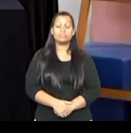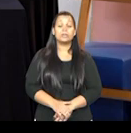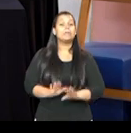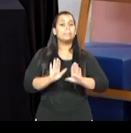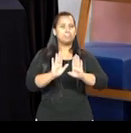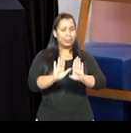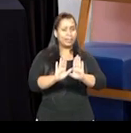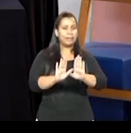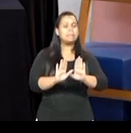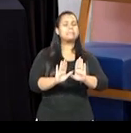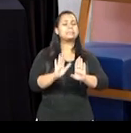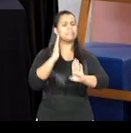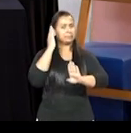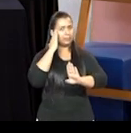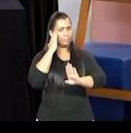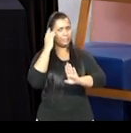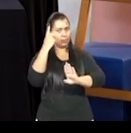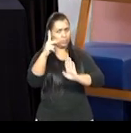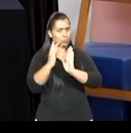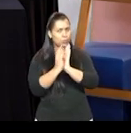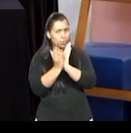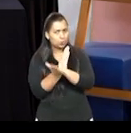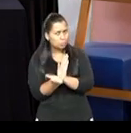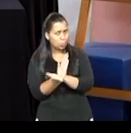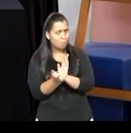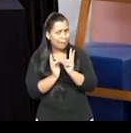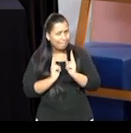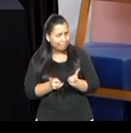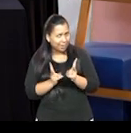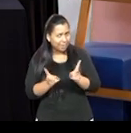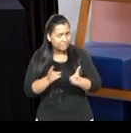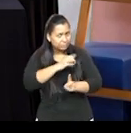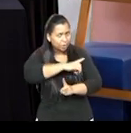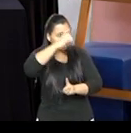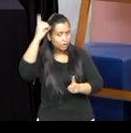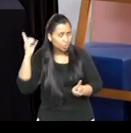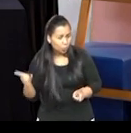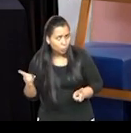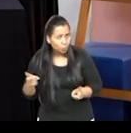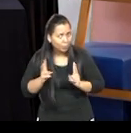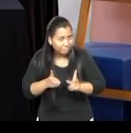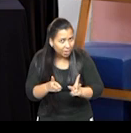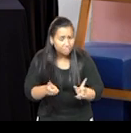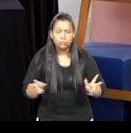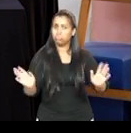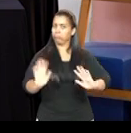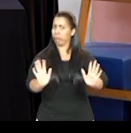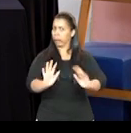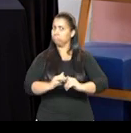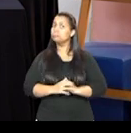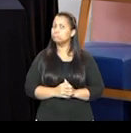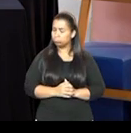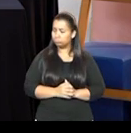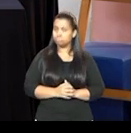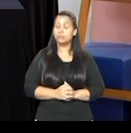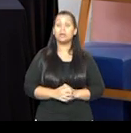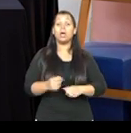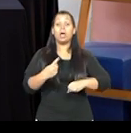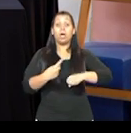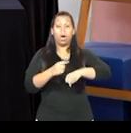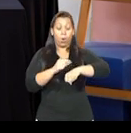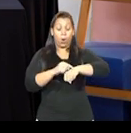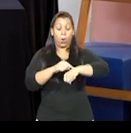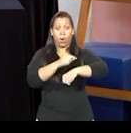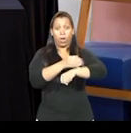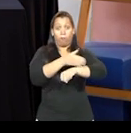Mas sabia que a sua sombra não é a mesma durante o dia inteiro? Sim, conforme o passar das